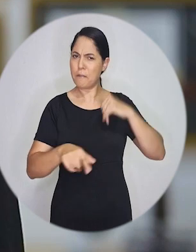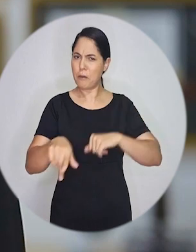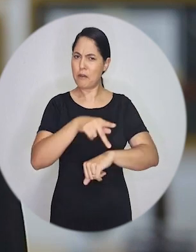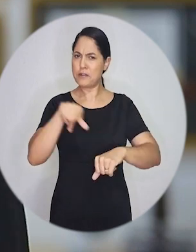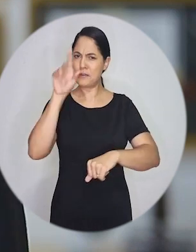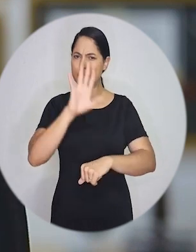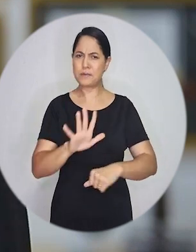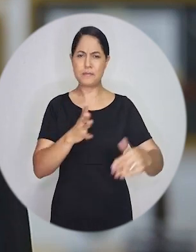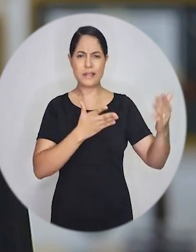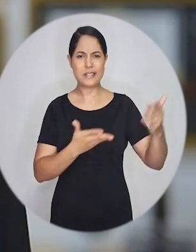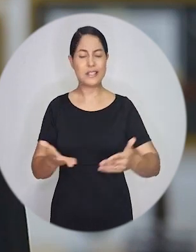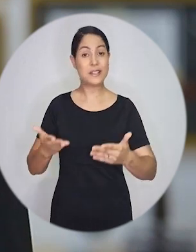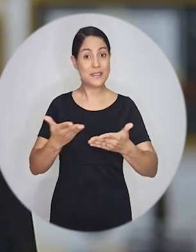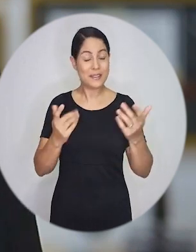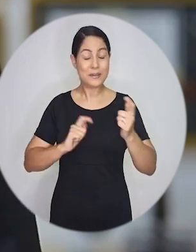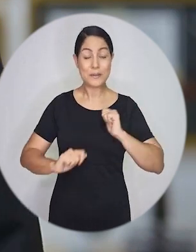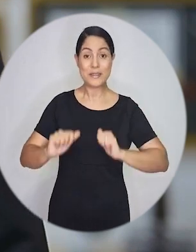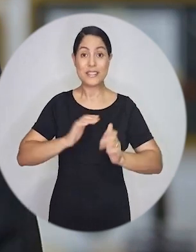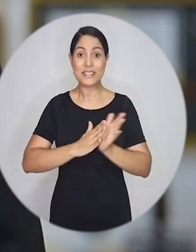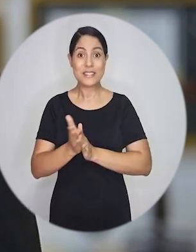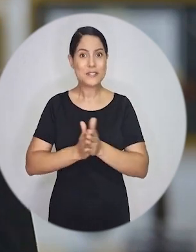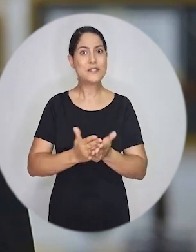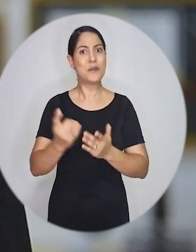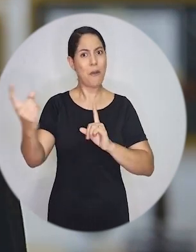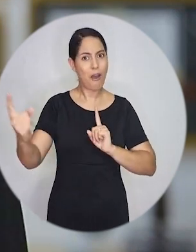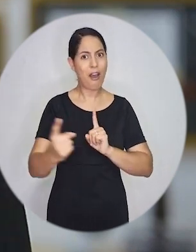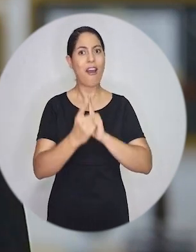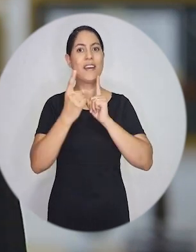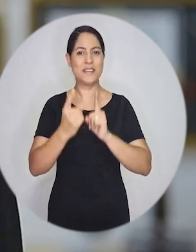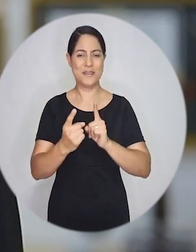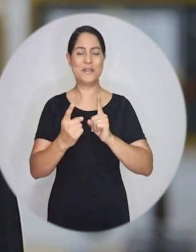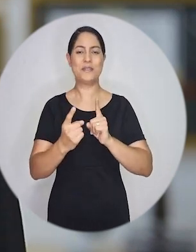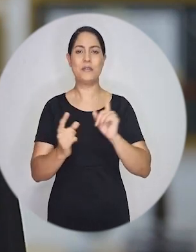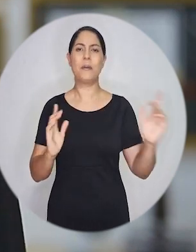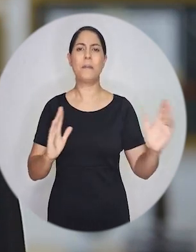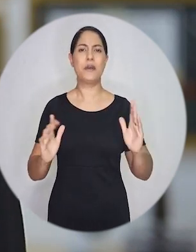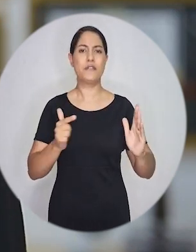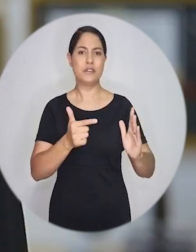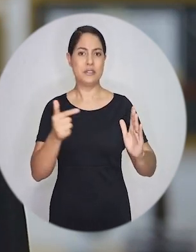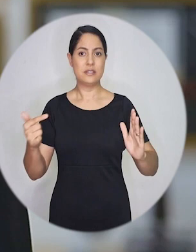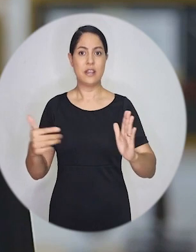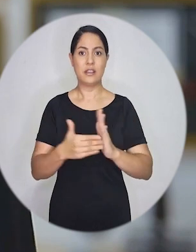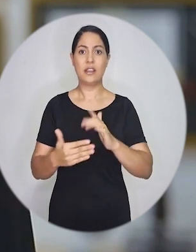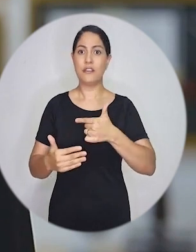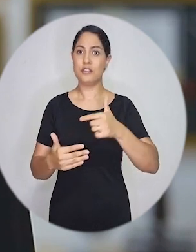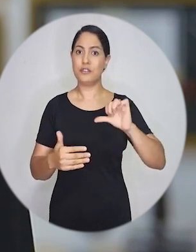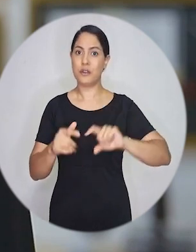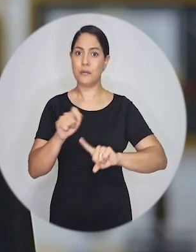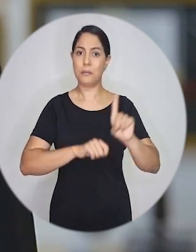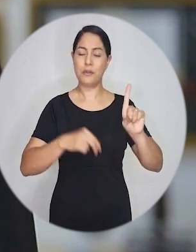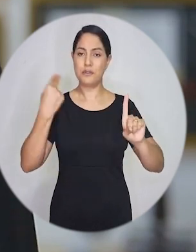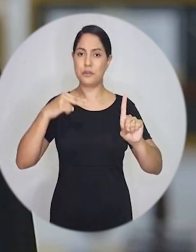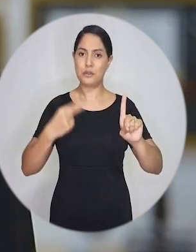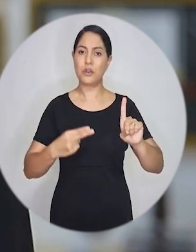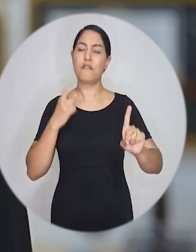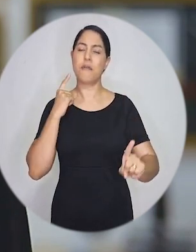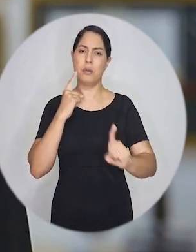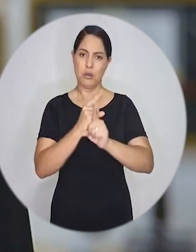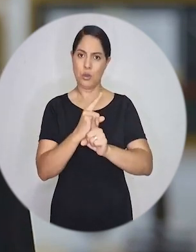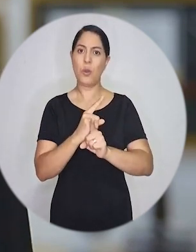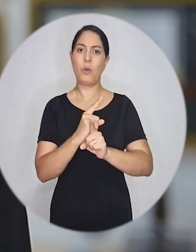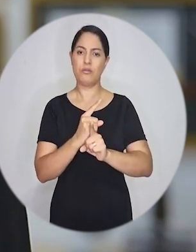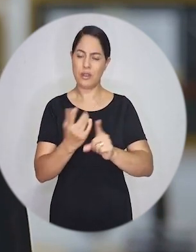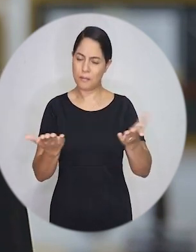de grandes juristas de nosso Brasil. Estou ansioso para encontrá-los pessoalmente em Belo Horizonte entre os dias 27 e 29 de